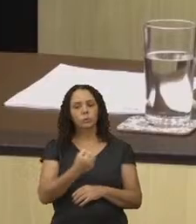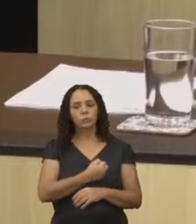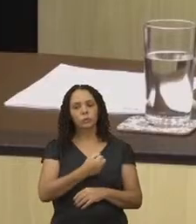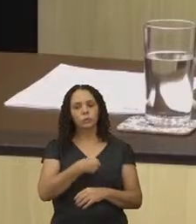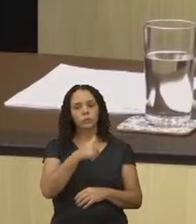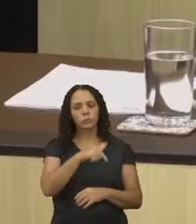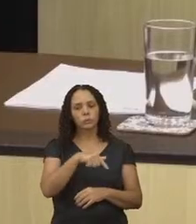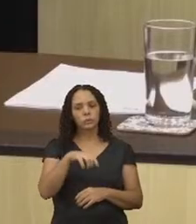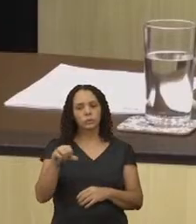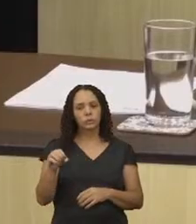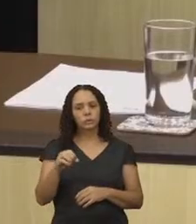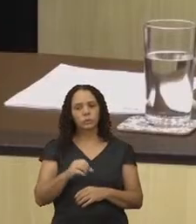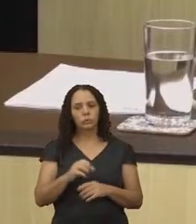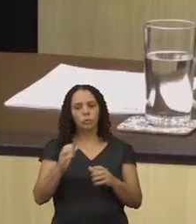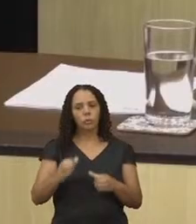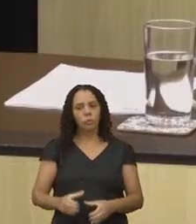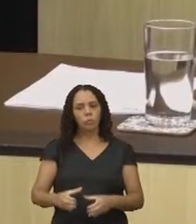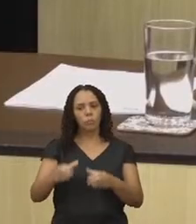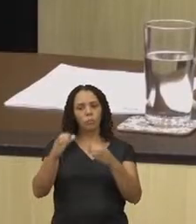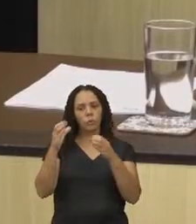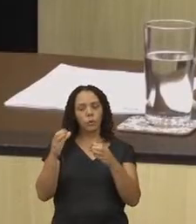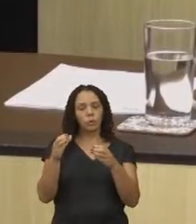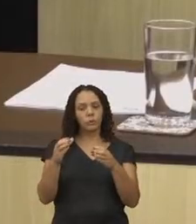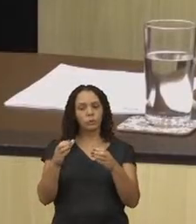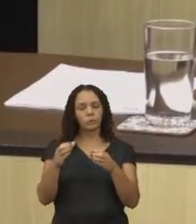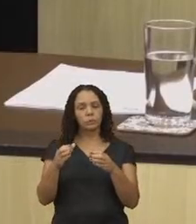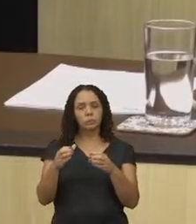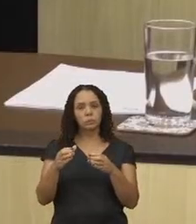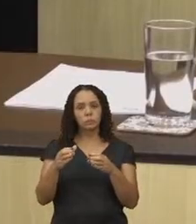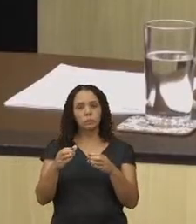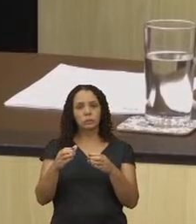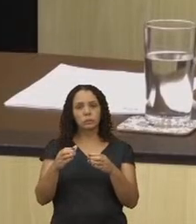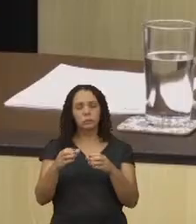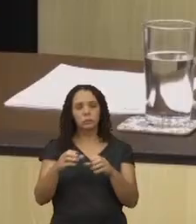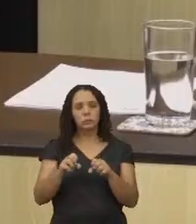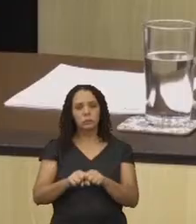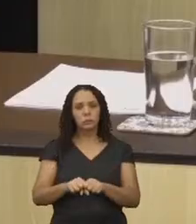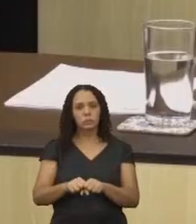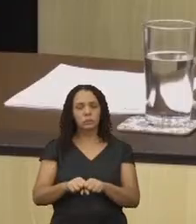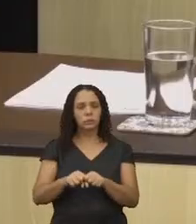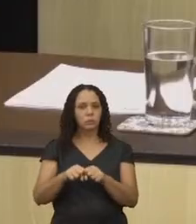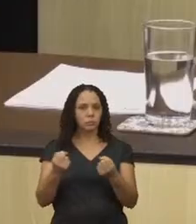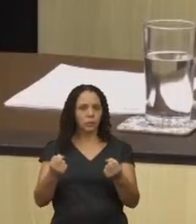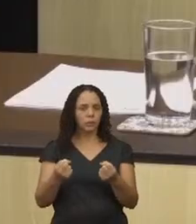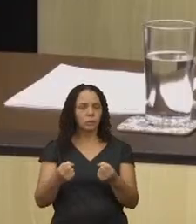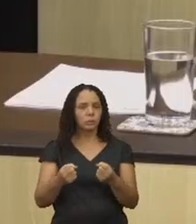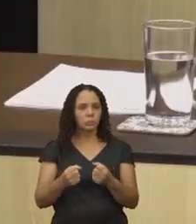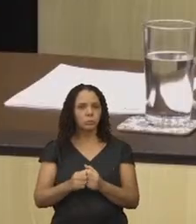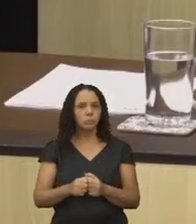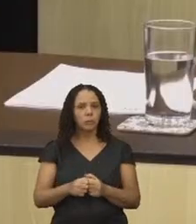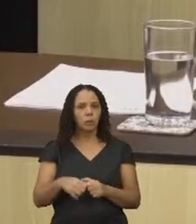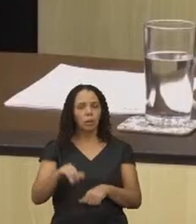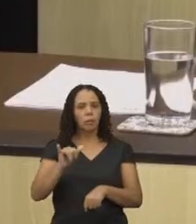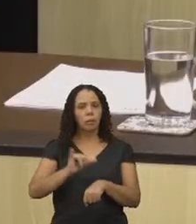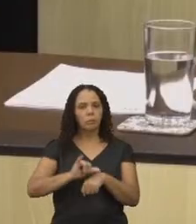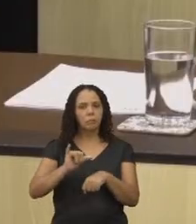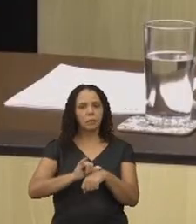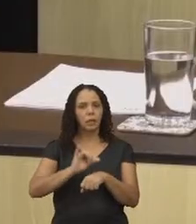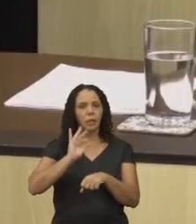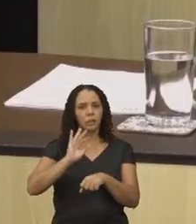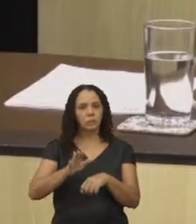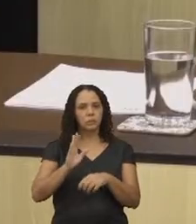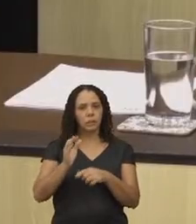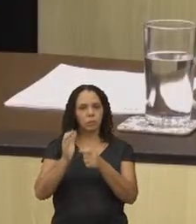município. O referido poste encontra-se totalmente danificado pela ação do tempo, com a armação de ferragem já